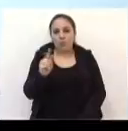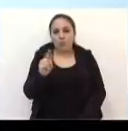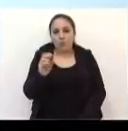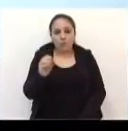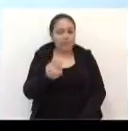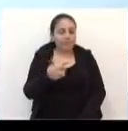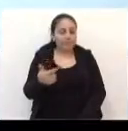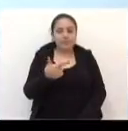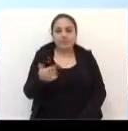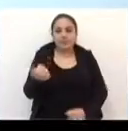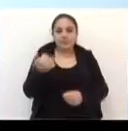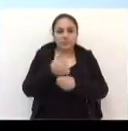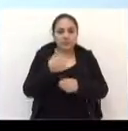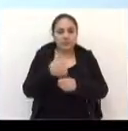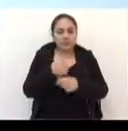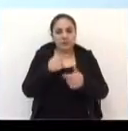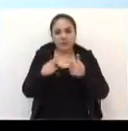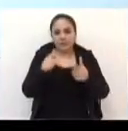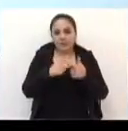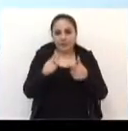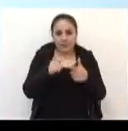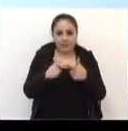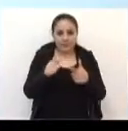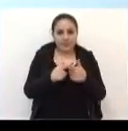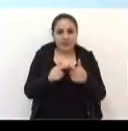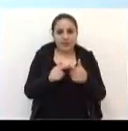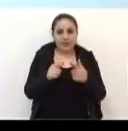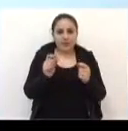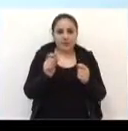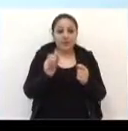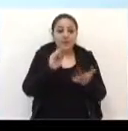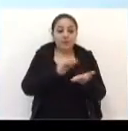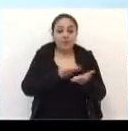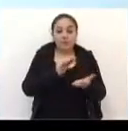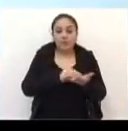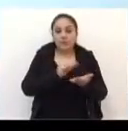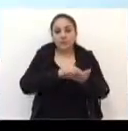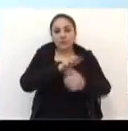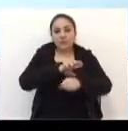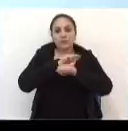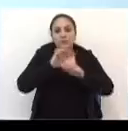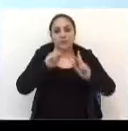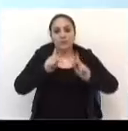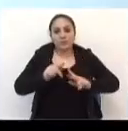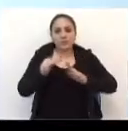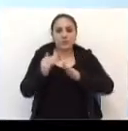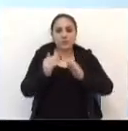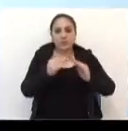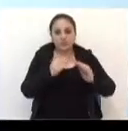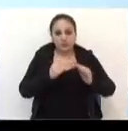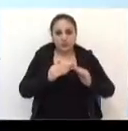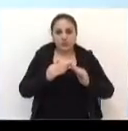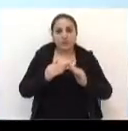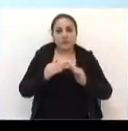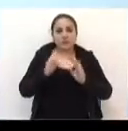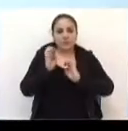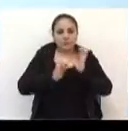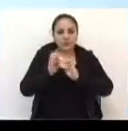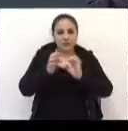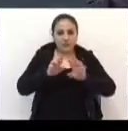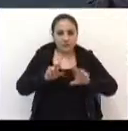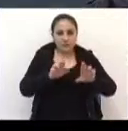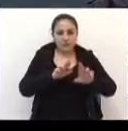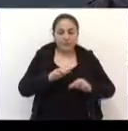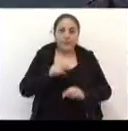reposta, que está causando sérios prejuízos e promovendo a insegurança, né, dos moradores, dos empresários daquela